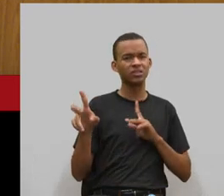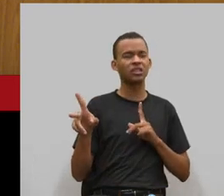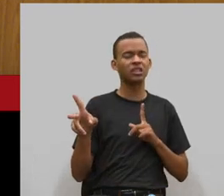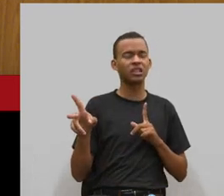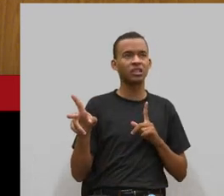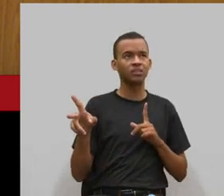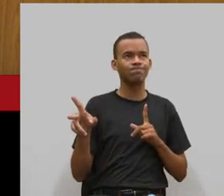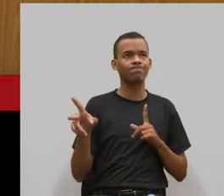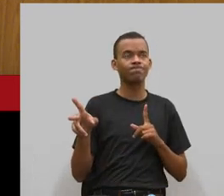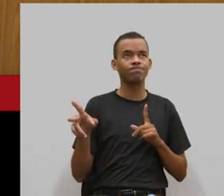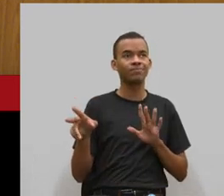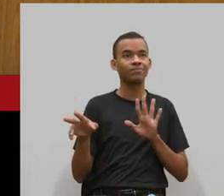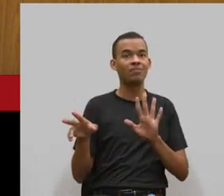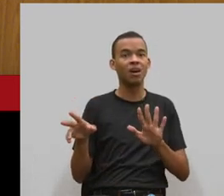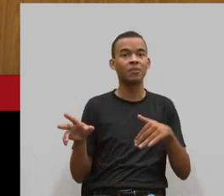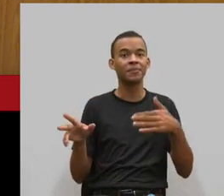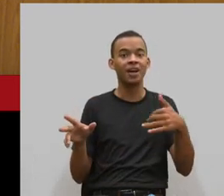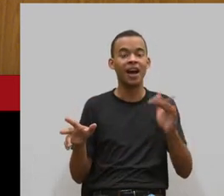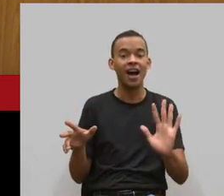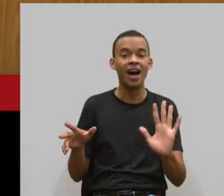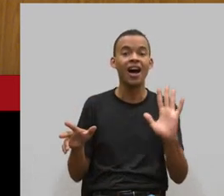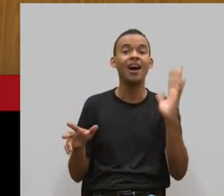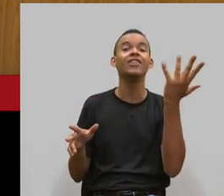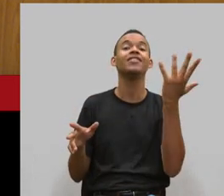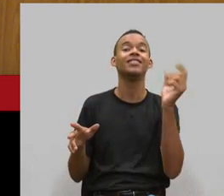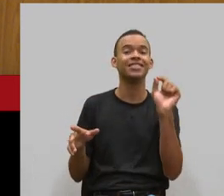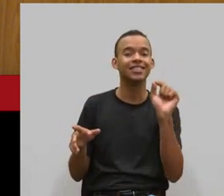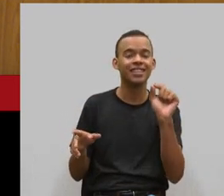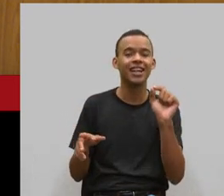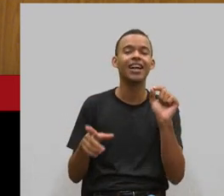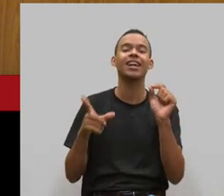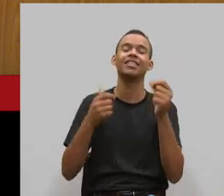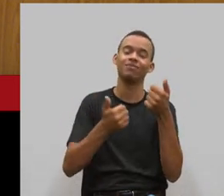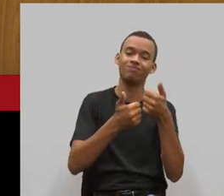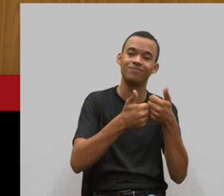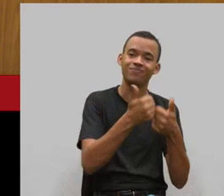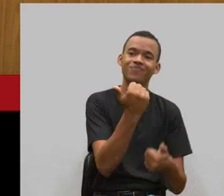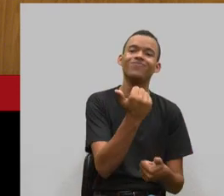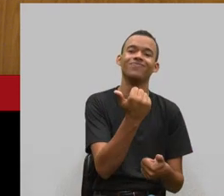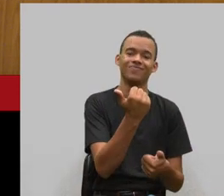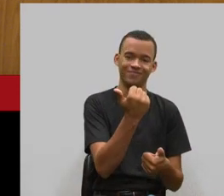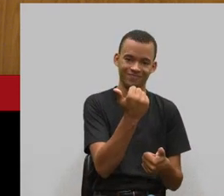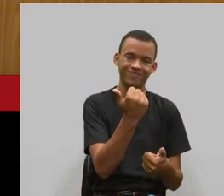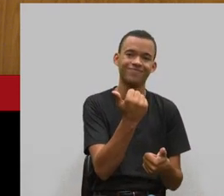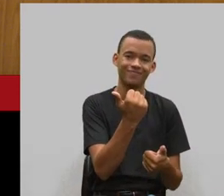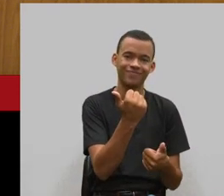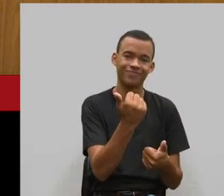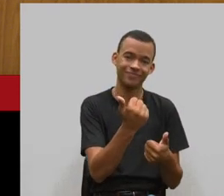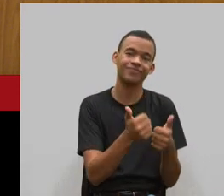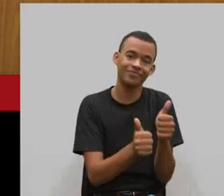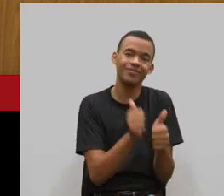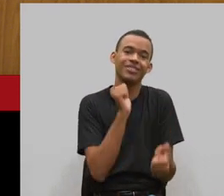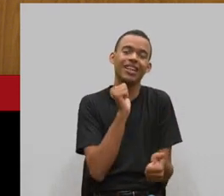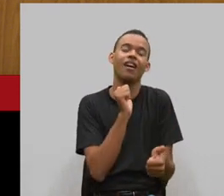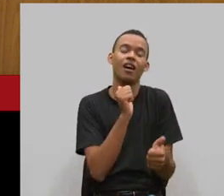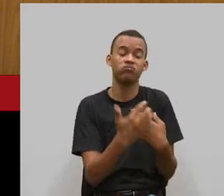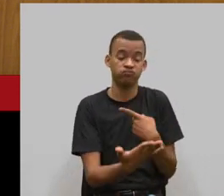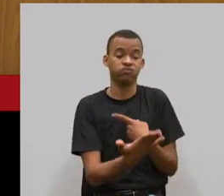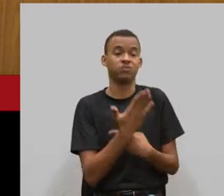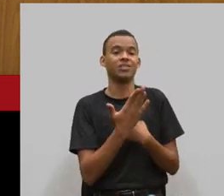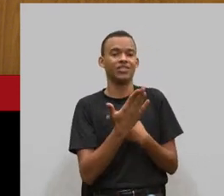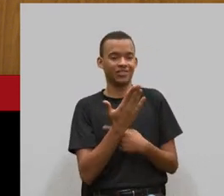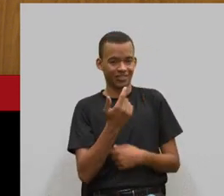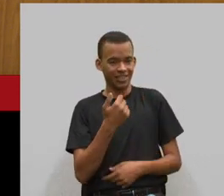na minha vida foi porque que eu comecei a a trabalhar com os meus